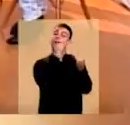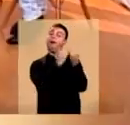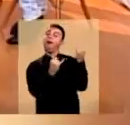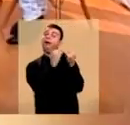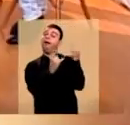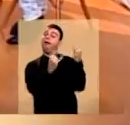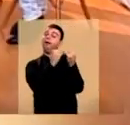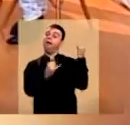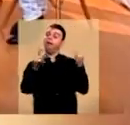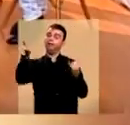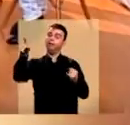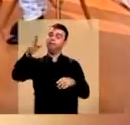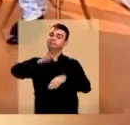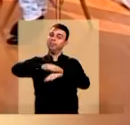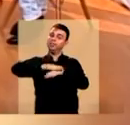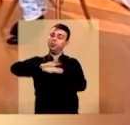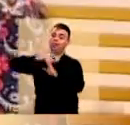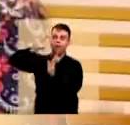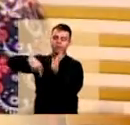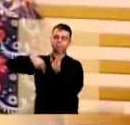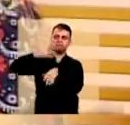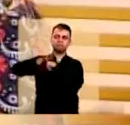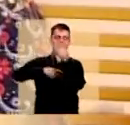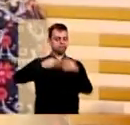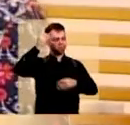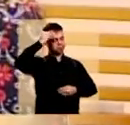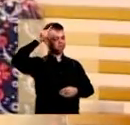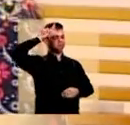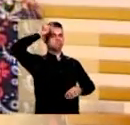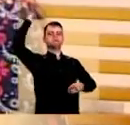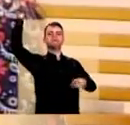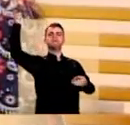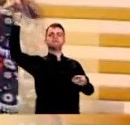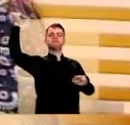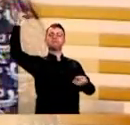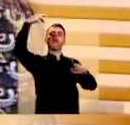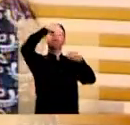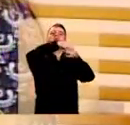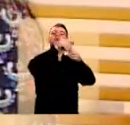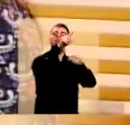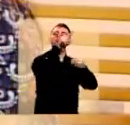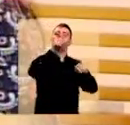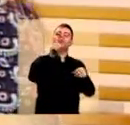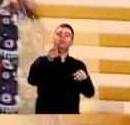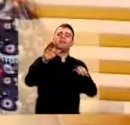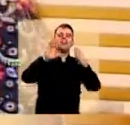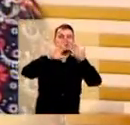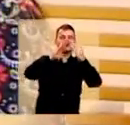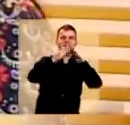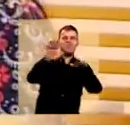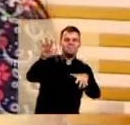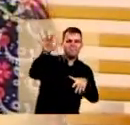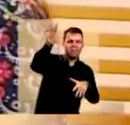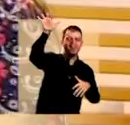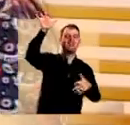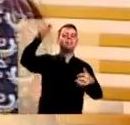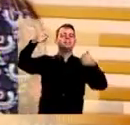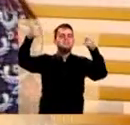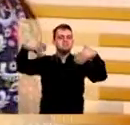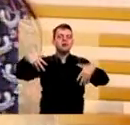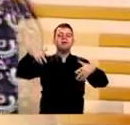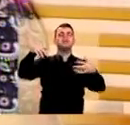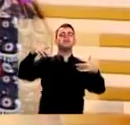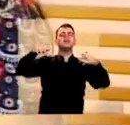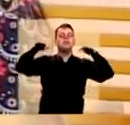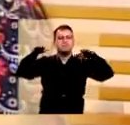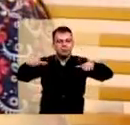Harry Potter para escrever. E aí se passa nas favelas do Rio de Janeiro, e aí fala sobre a magia africana.